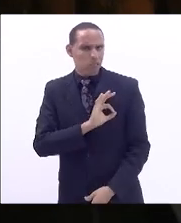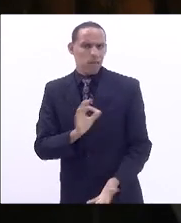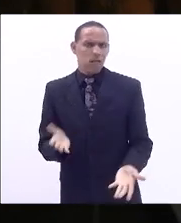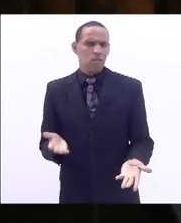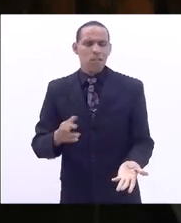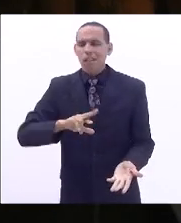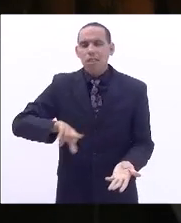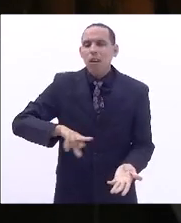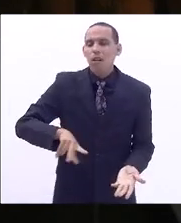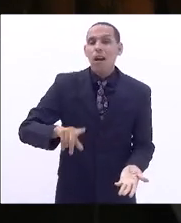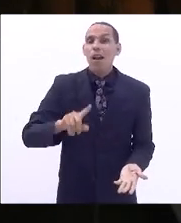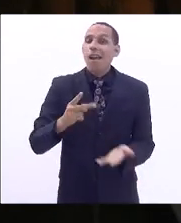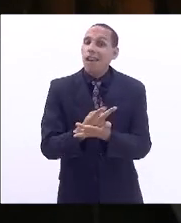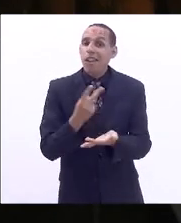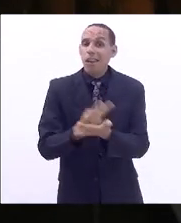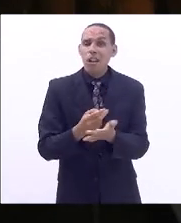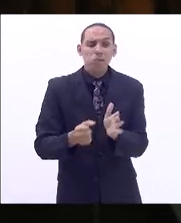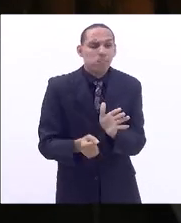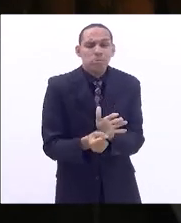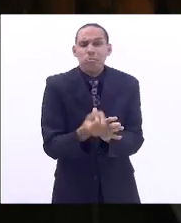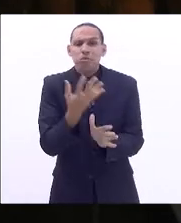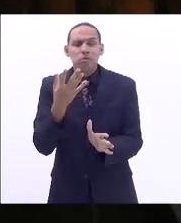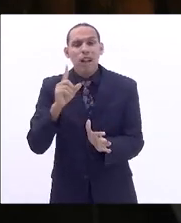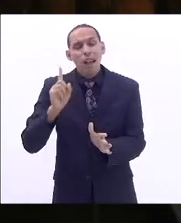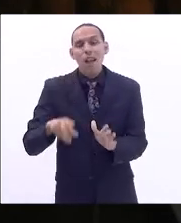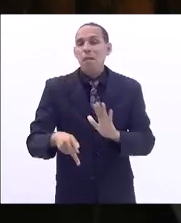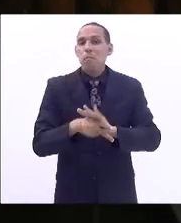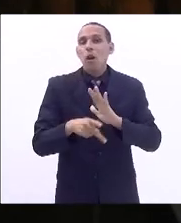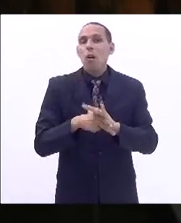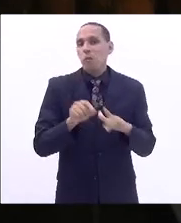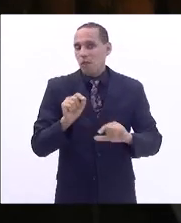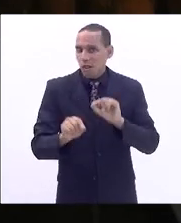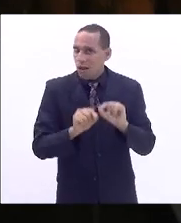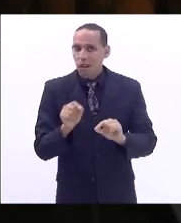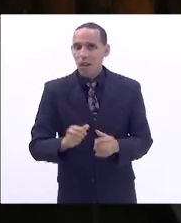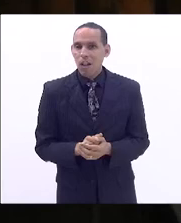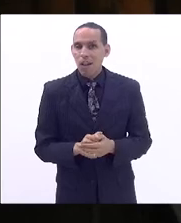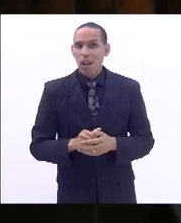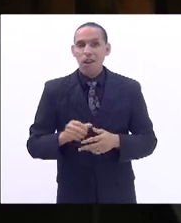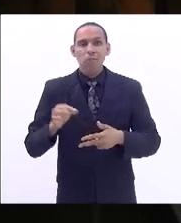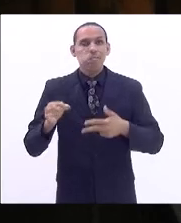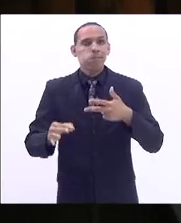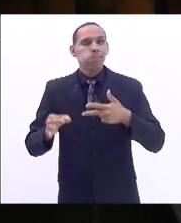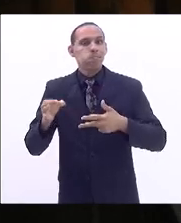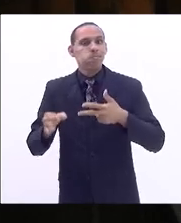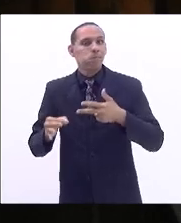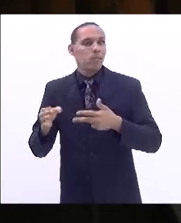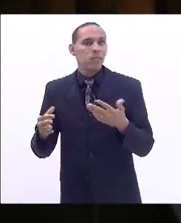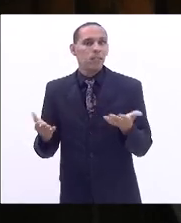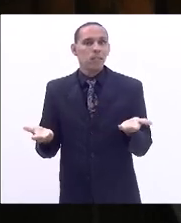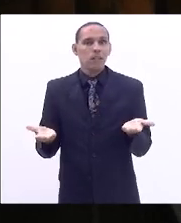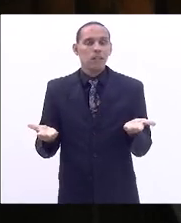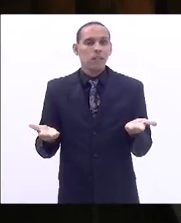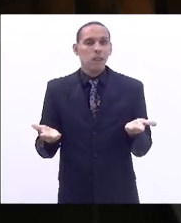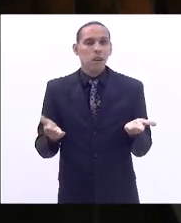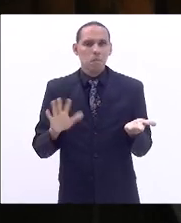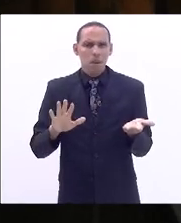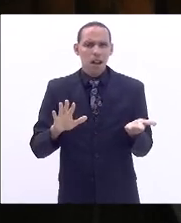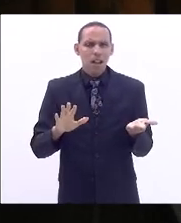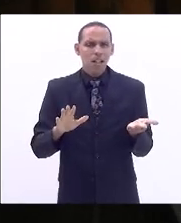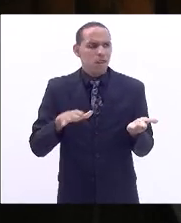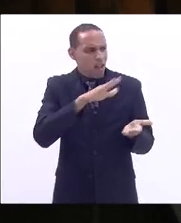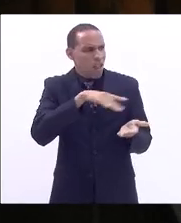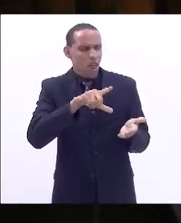muitas vezes esse erro é única e exclusivamente o fruto do Poder Judiciário e no entanto a indignação